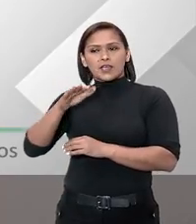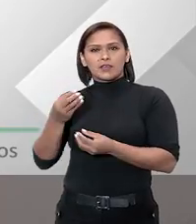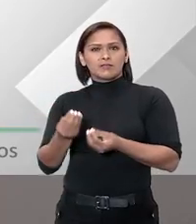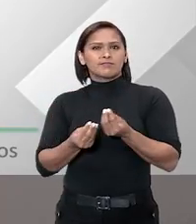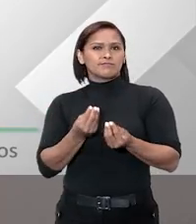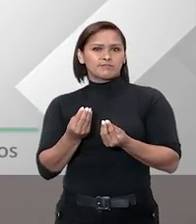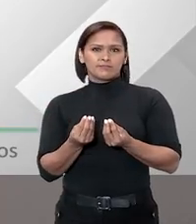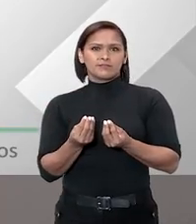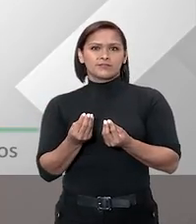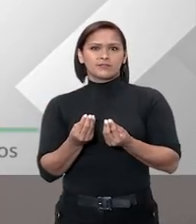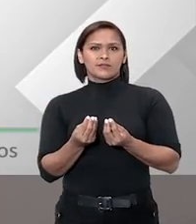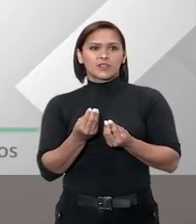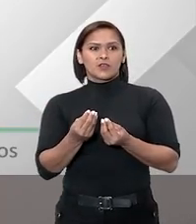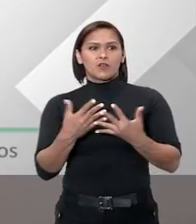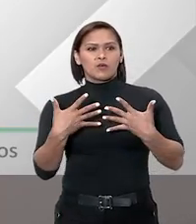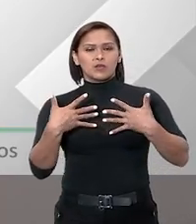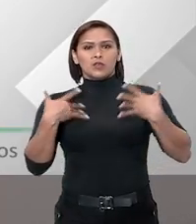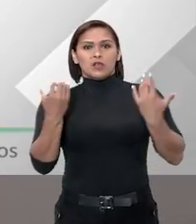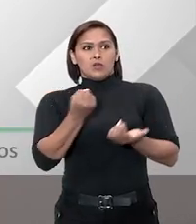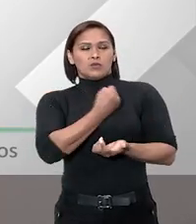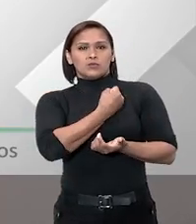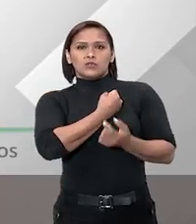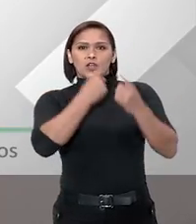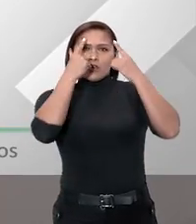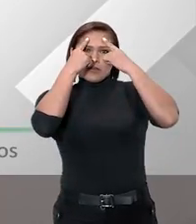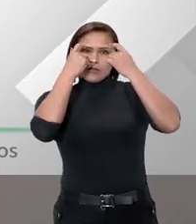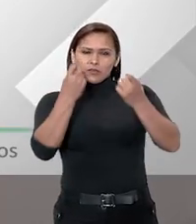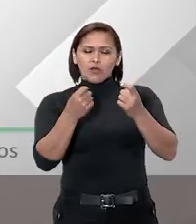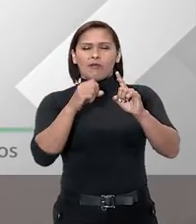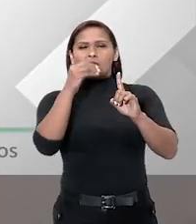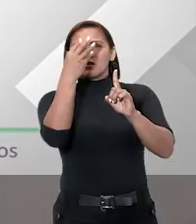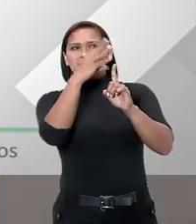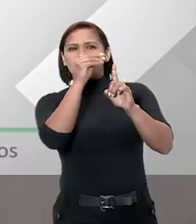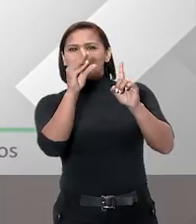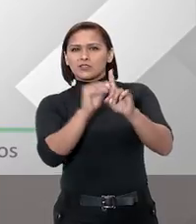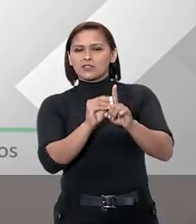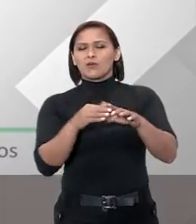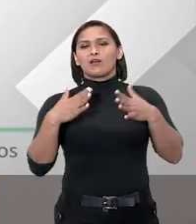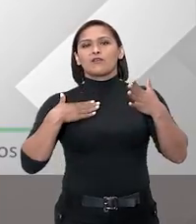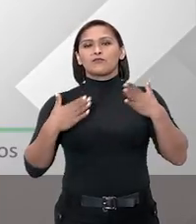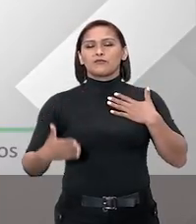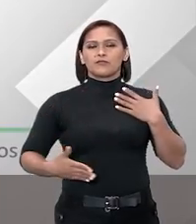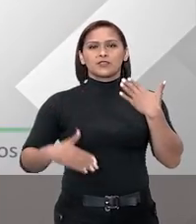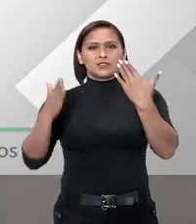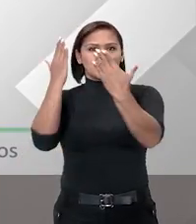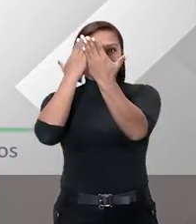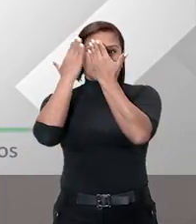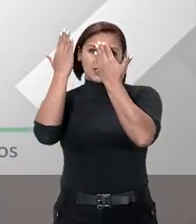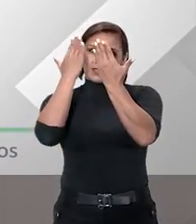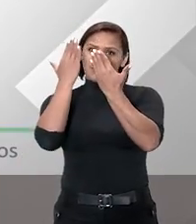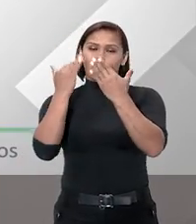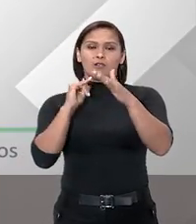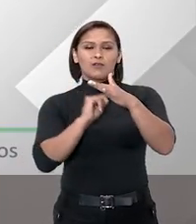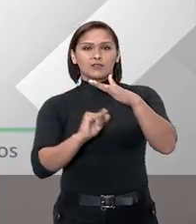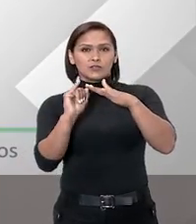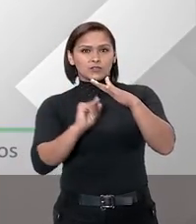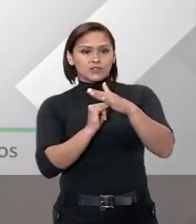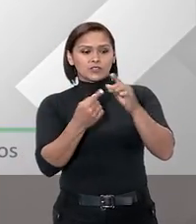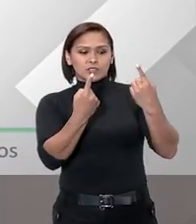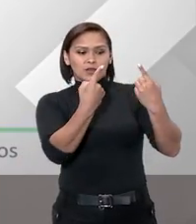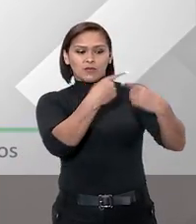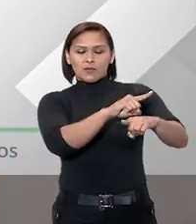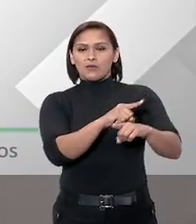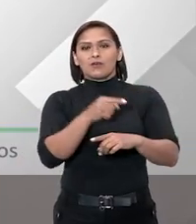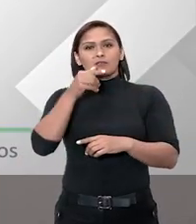como assusta os números de violência, seja sexual, seja física, psicológica, contra